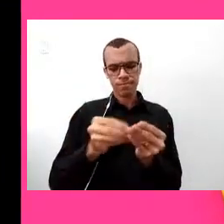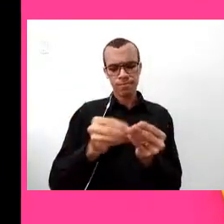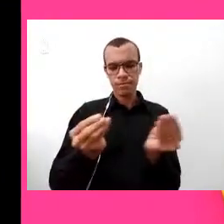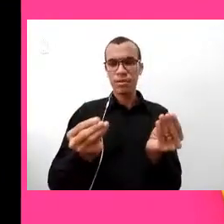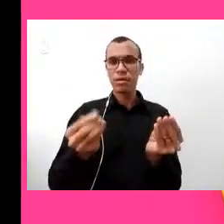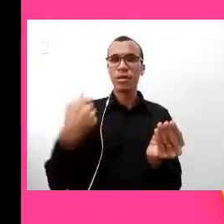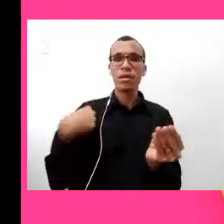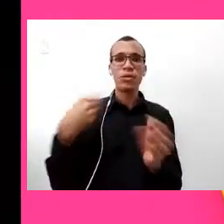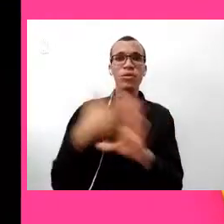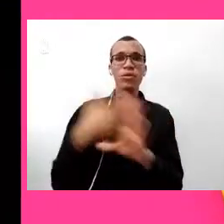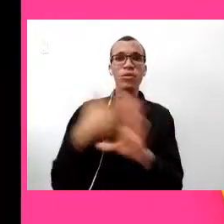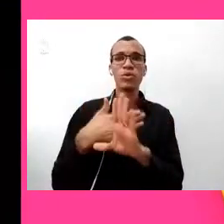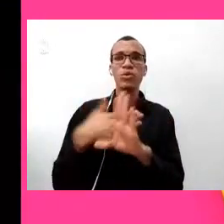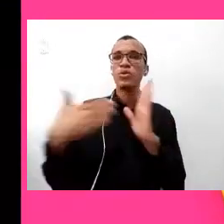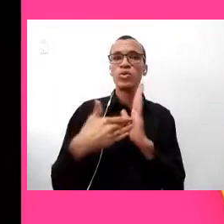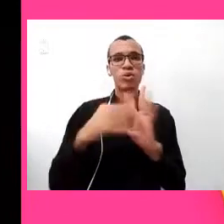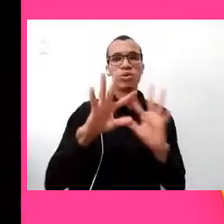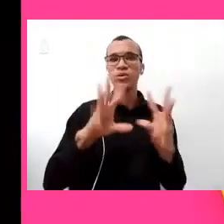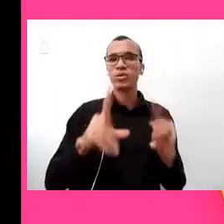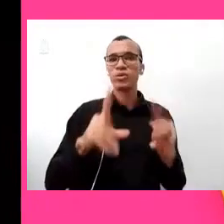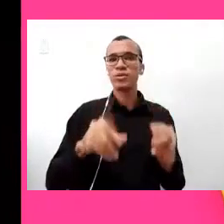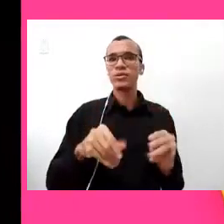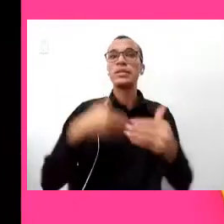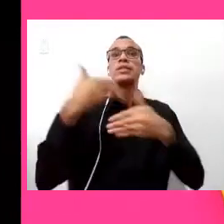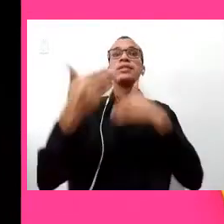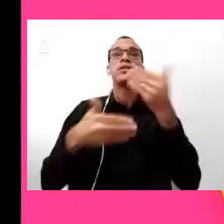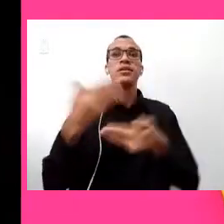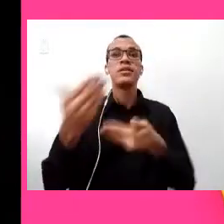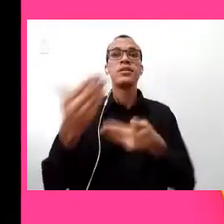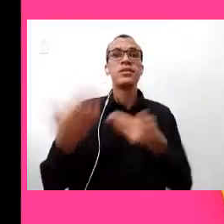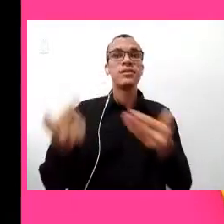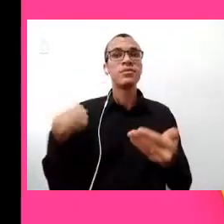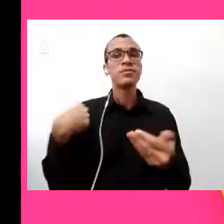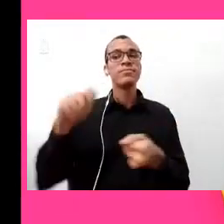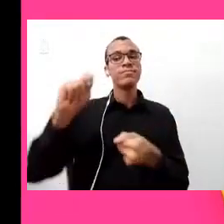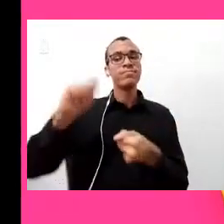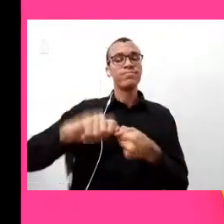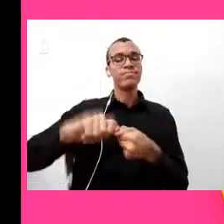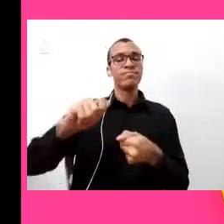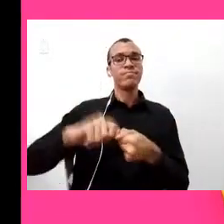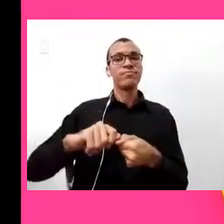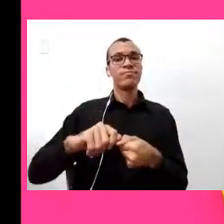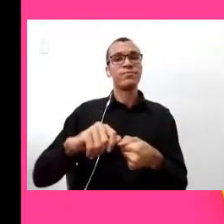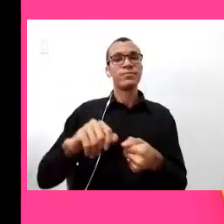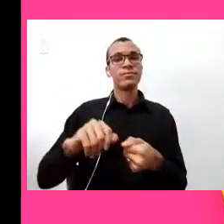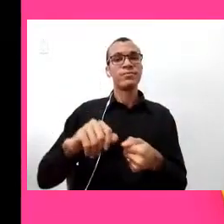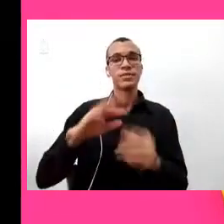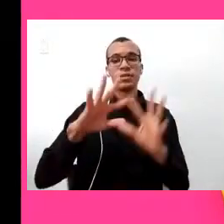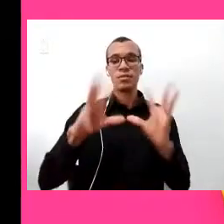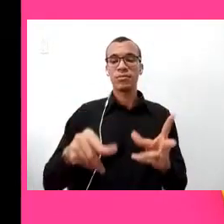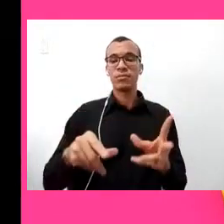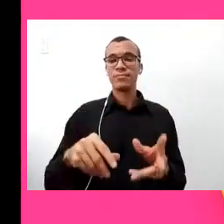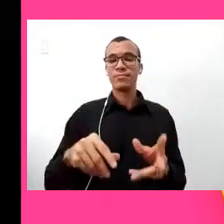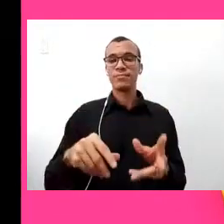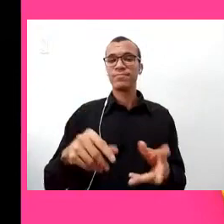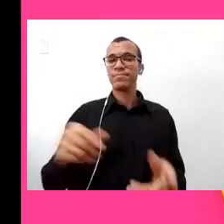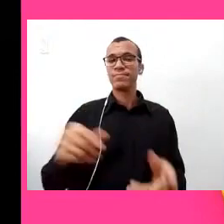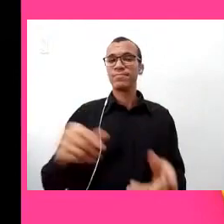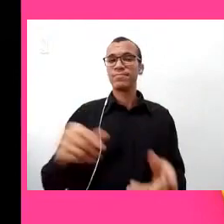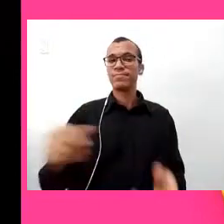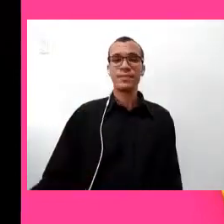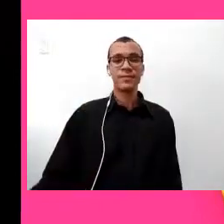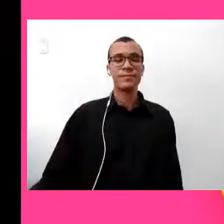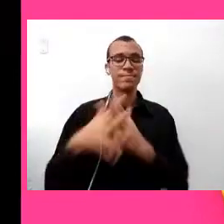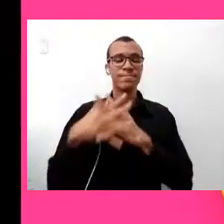os objetos. Quando eu fui fazer o objeto, aquilo virou Indiana